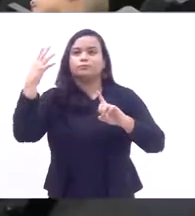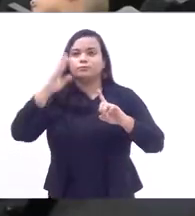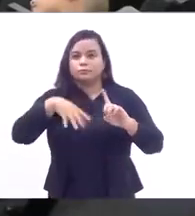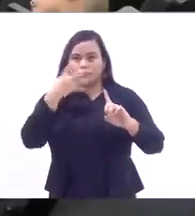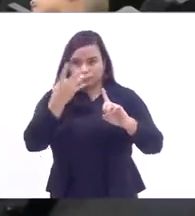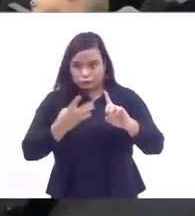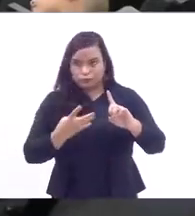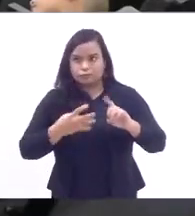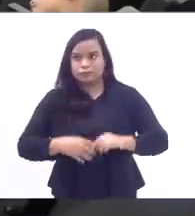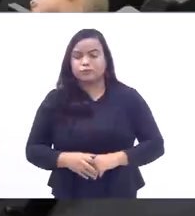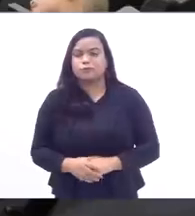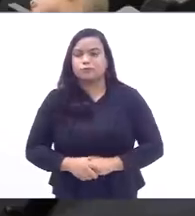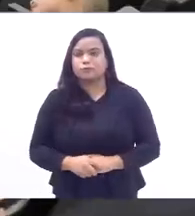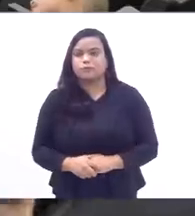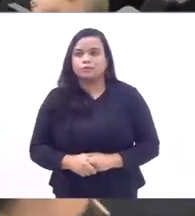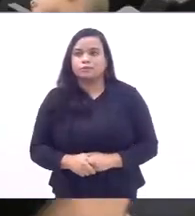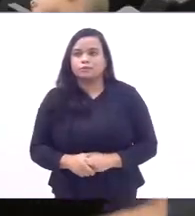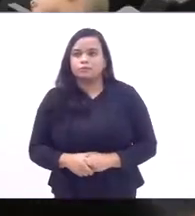favor.